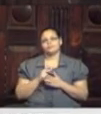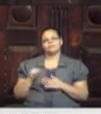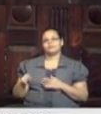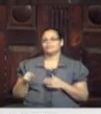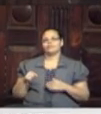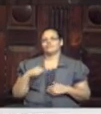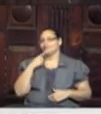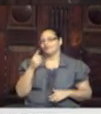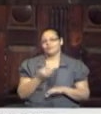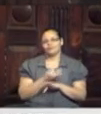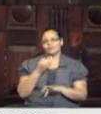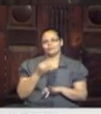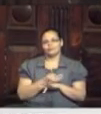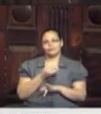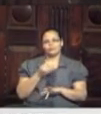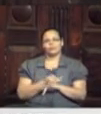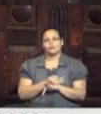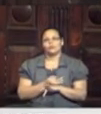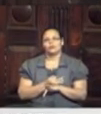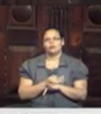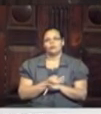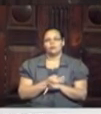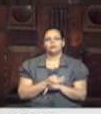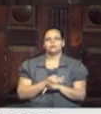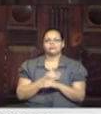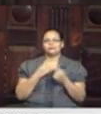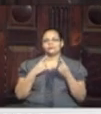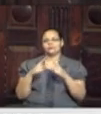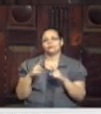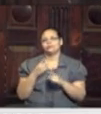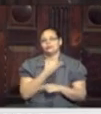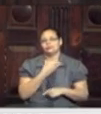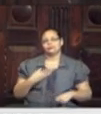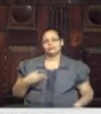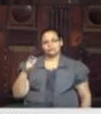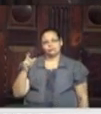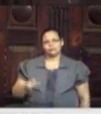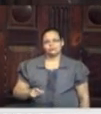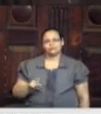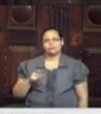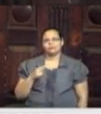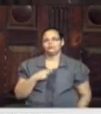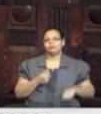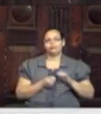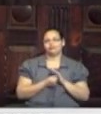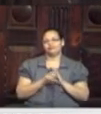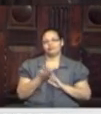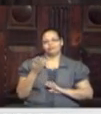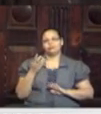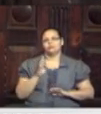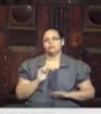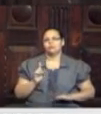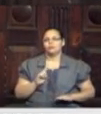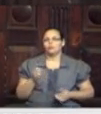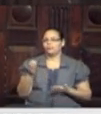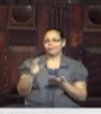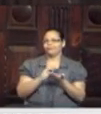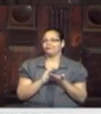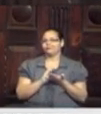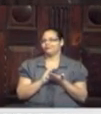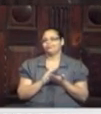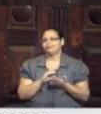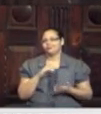não suporta mais e vem apunhalando o governador de diversas formas. Não para recuperar as finanças do